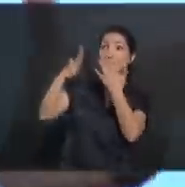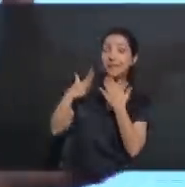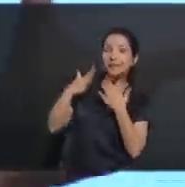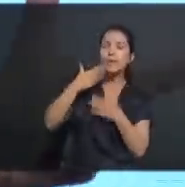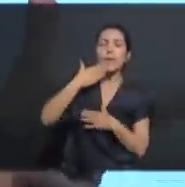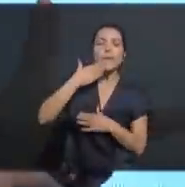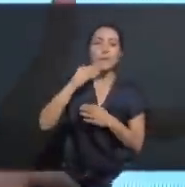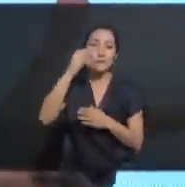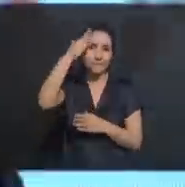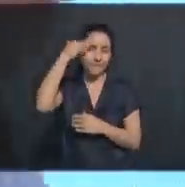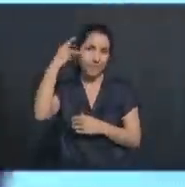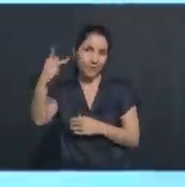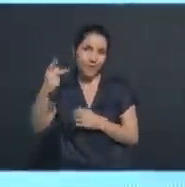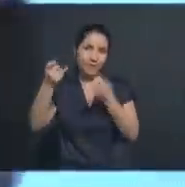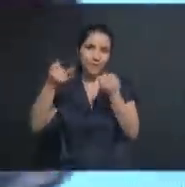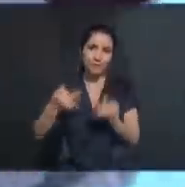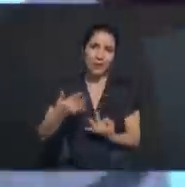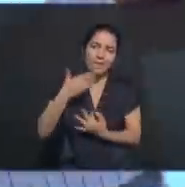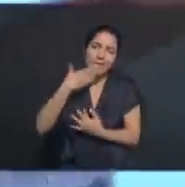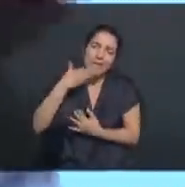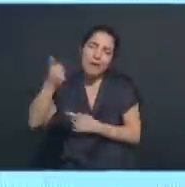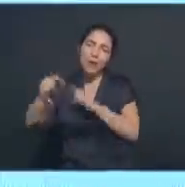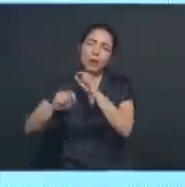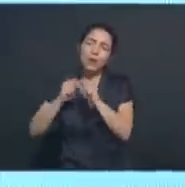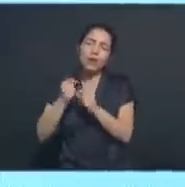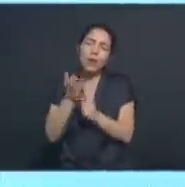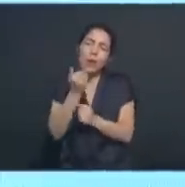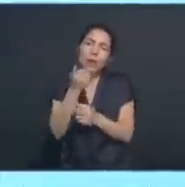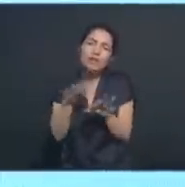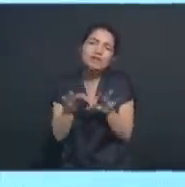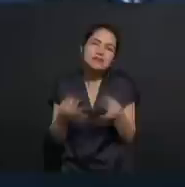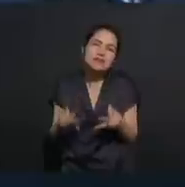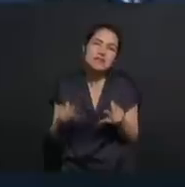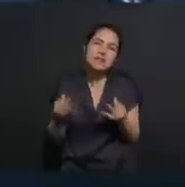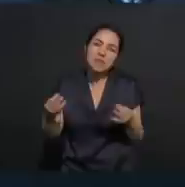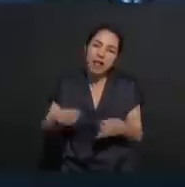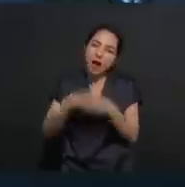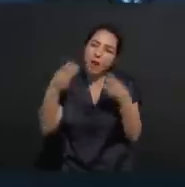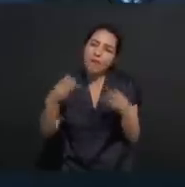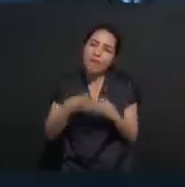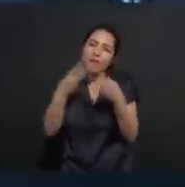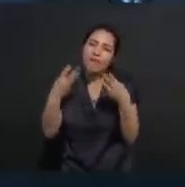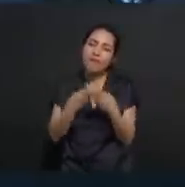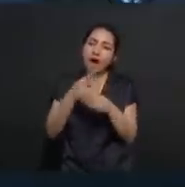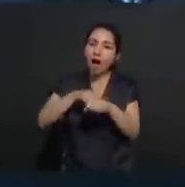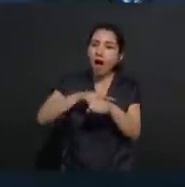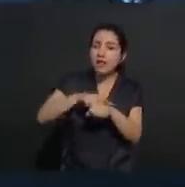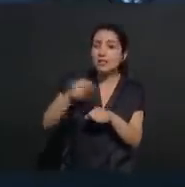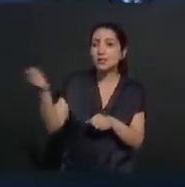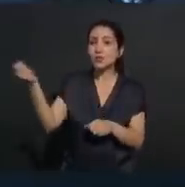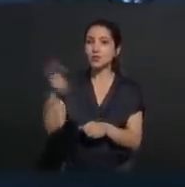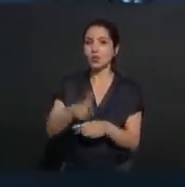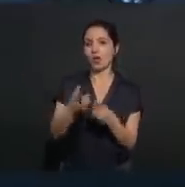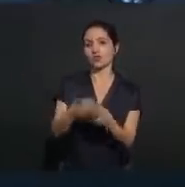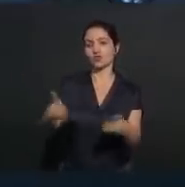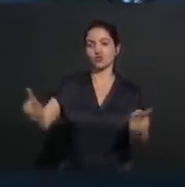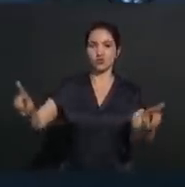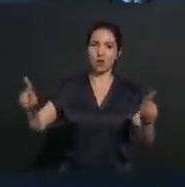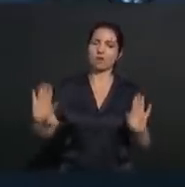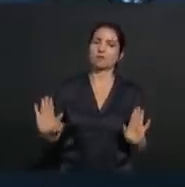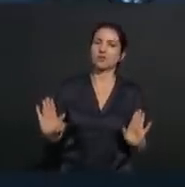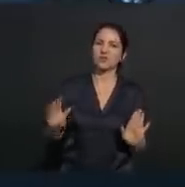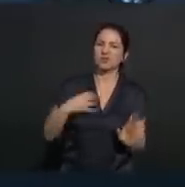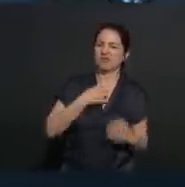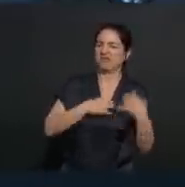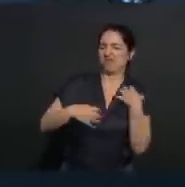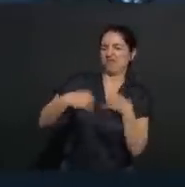Deus comendo alface do que falta de paz comendo churrasco. Está lá em Provérbios. Você não leu porque você não...